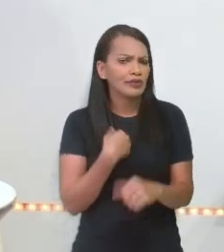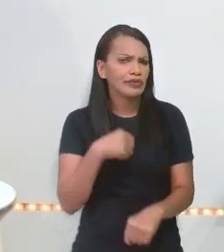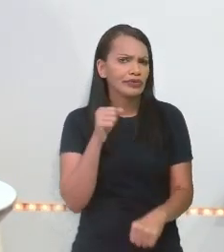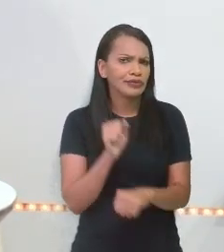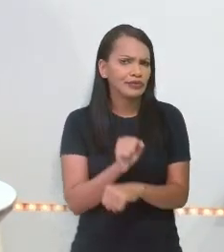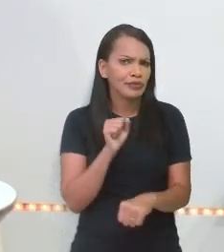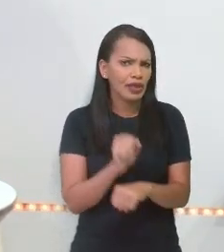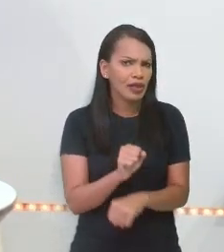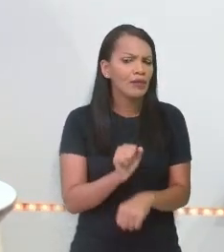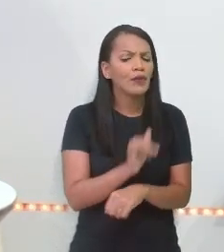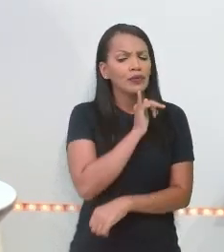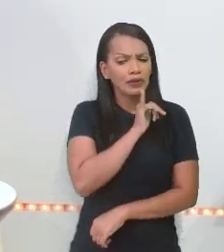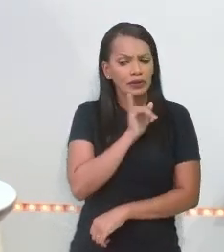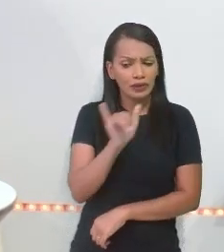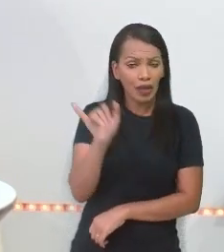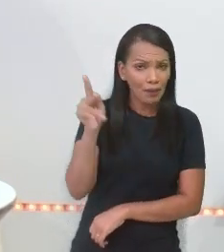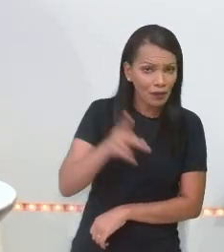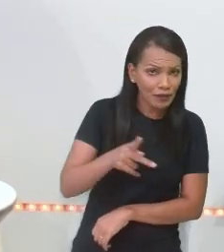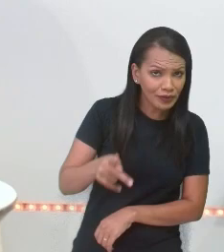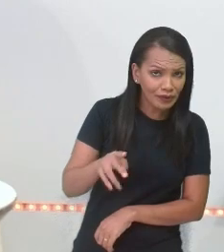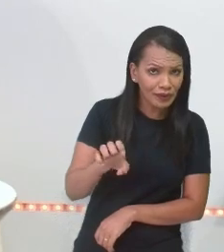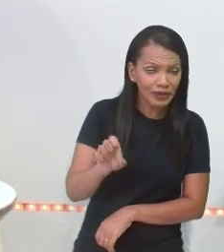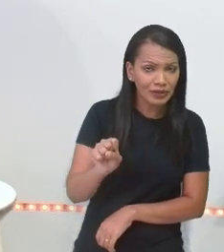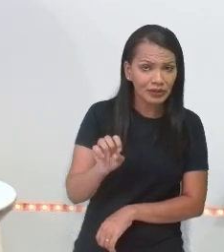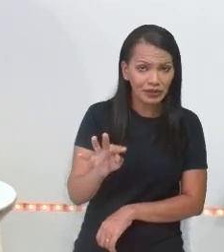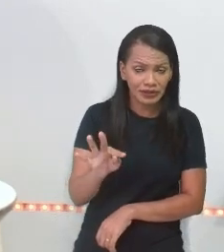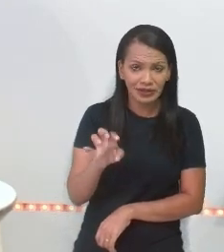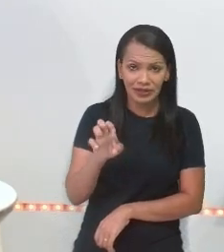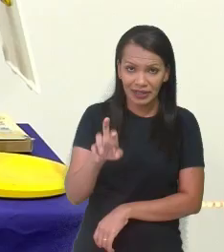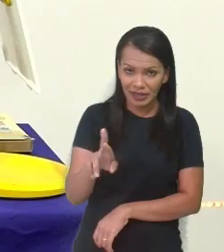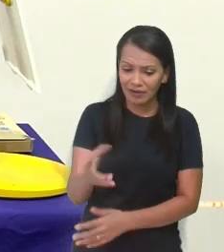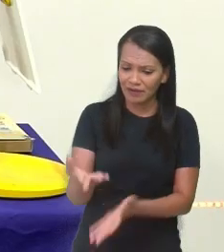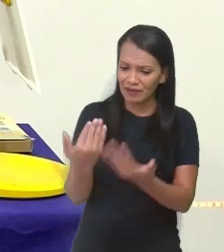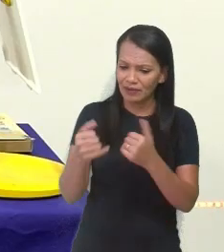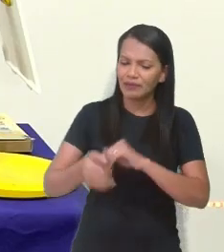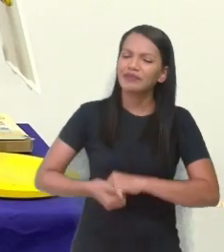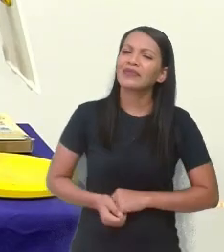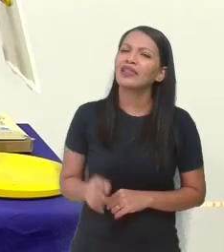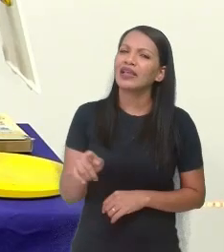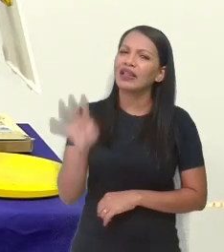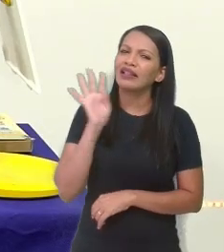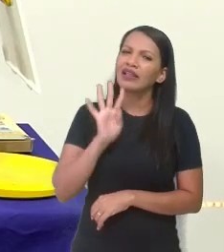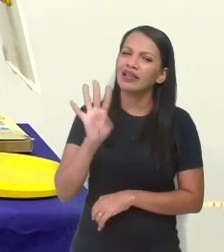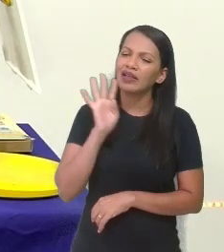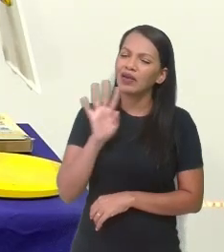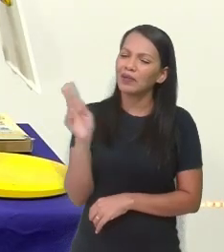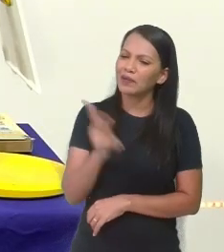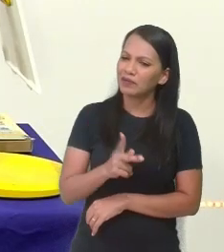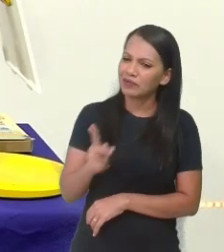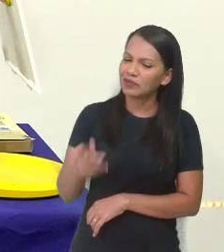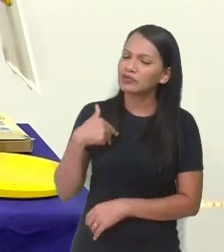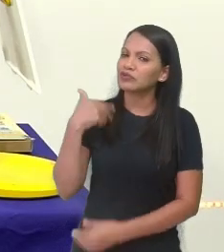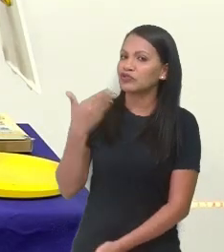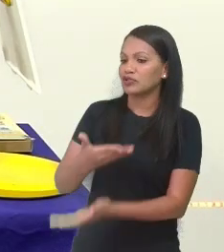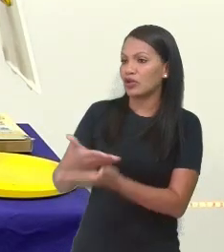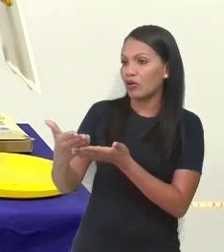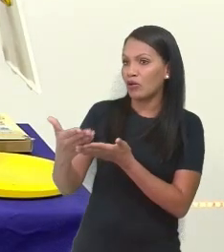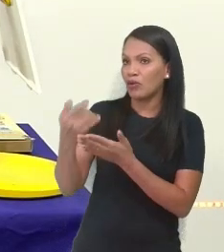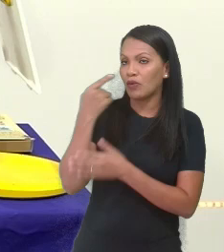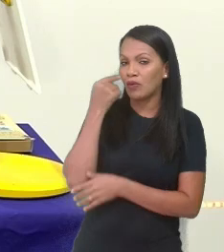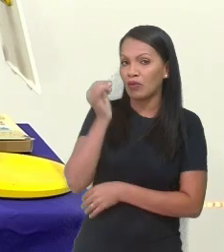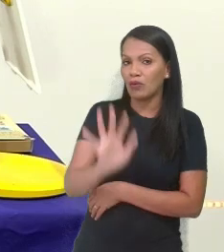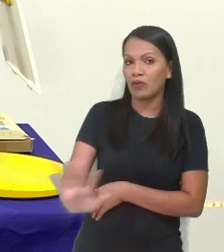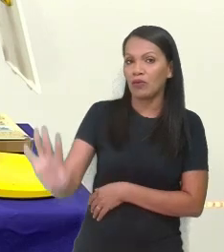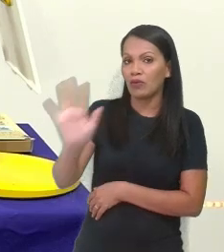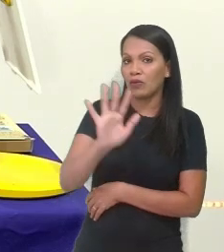para repassar para a professora Esté. Vamos embora? E vai ser bem legal, viu, professora Kedma? Eu já começo com essa imagem